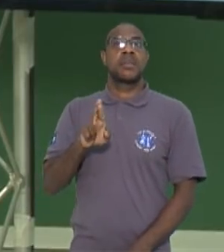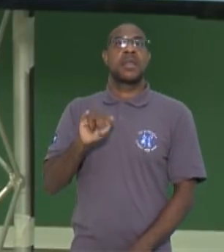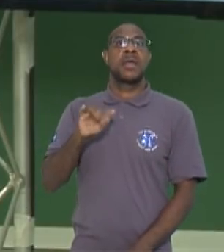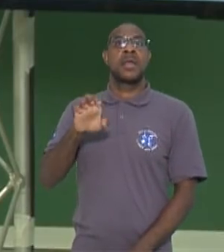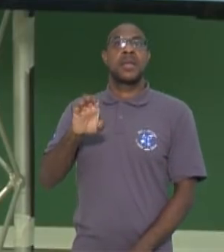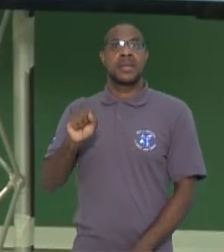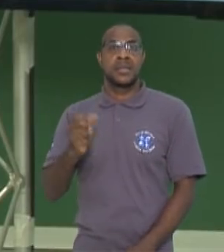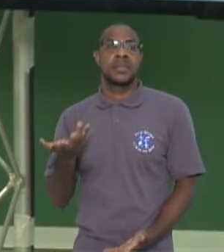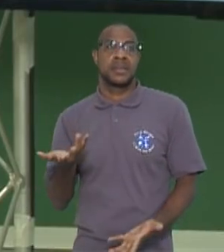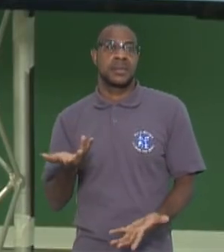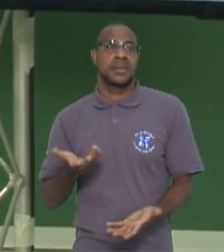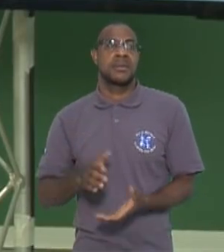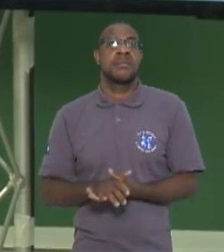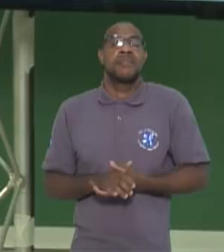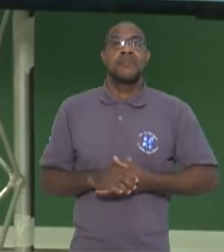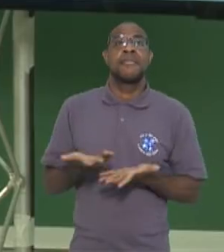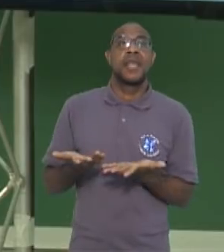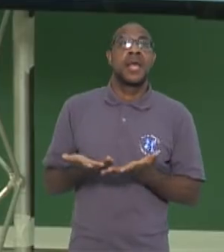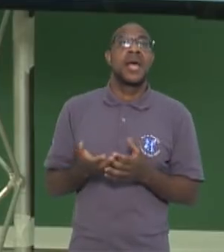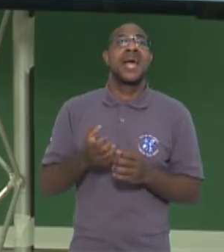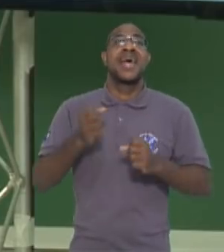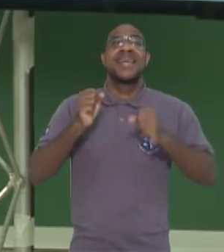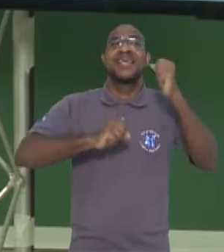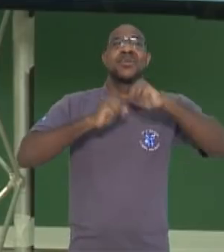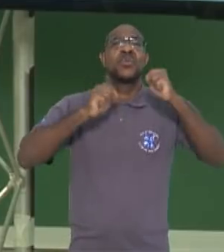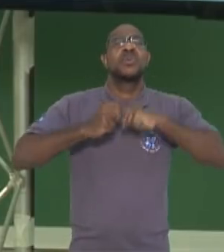E a indústria cultural, geralmente,